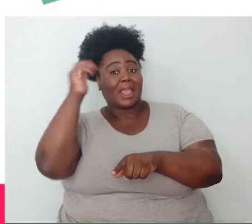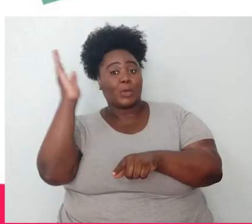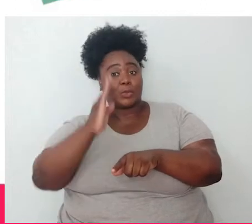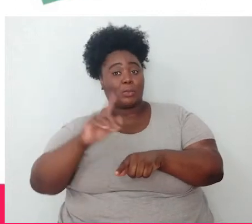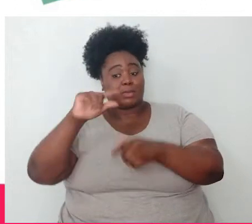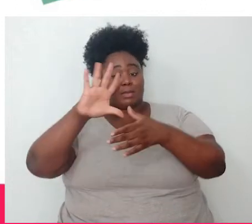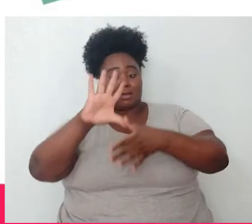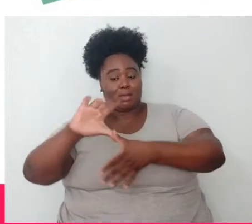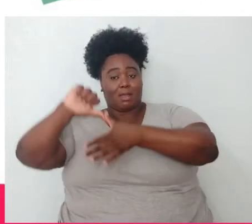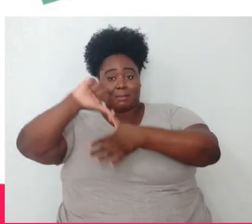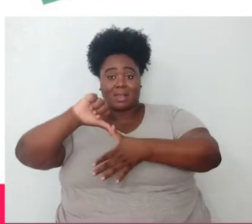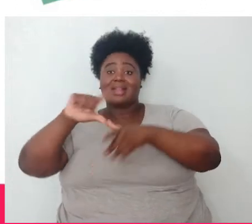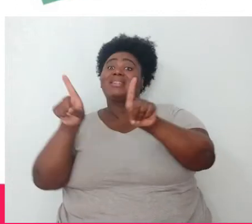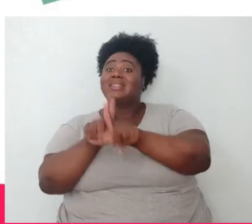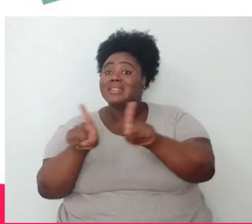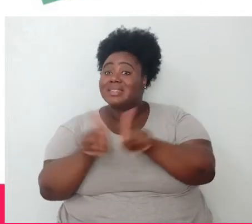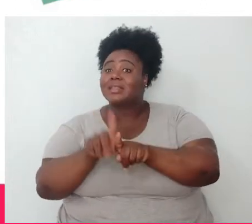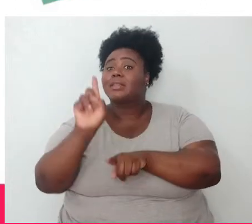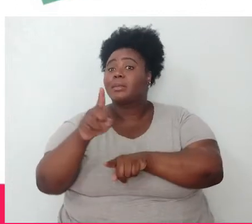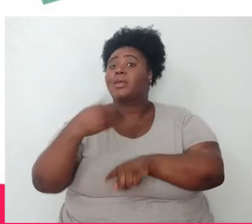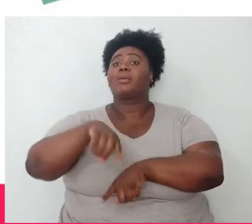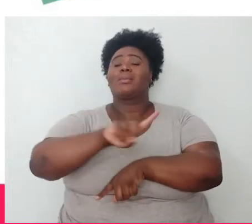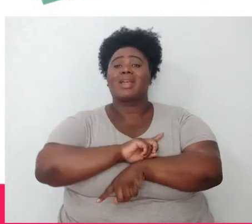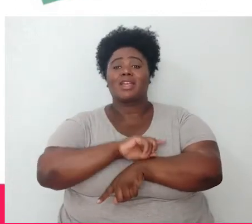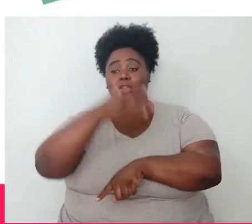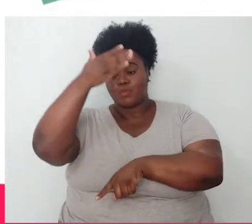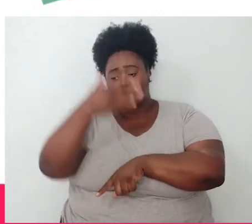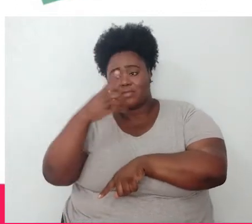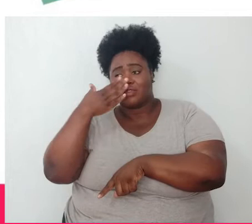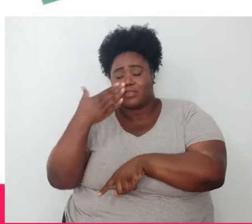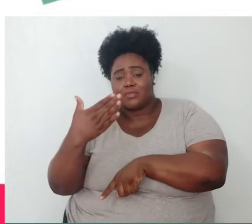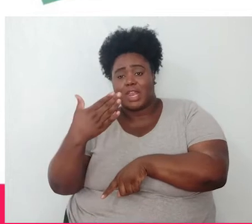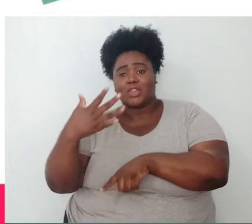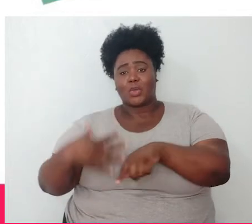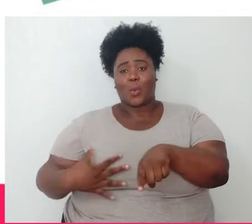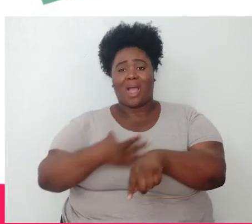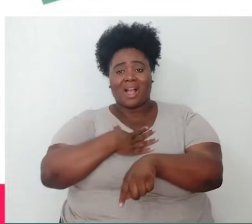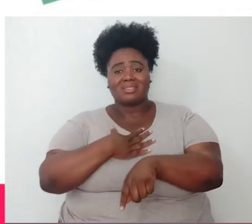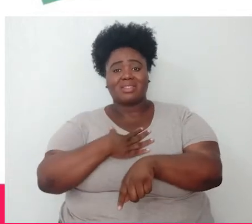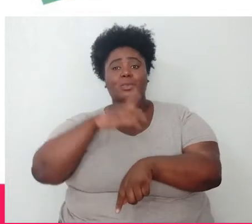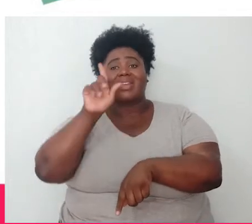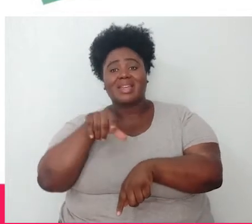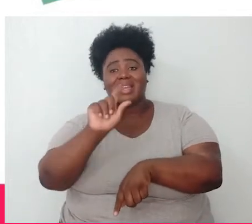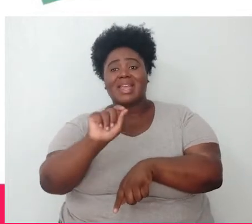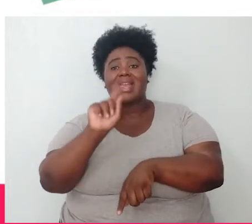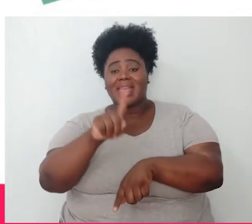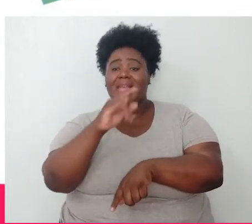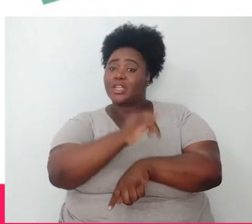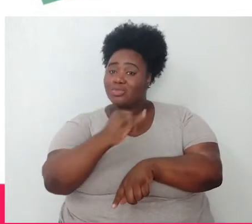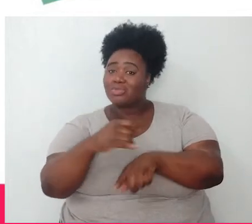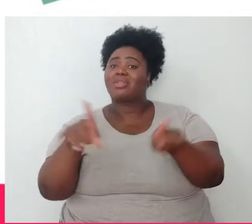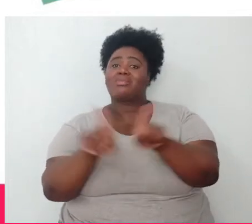na América Latina, e também para que a gente encare de frente o racismo, né? O racismo que é